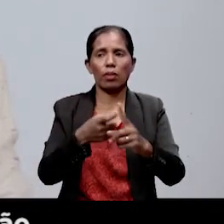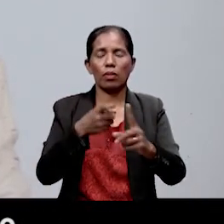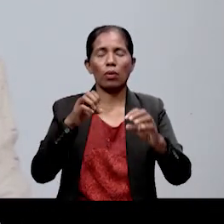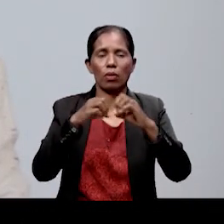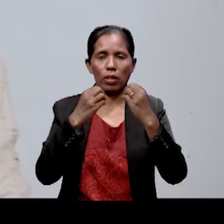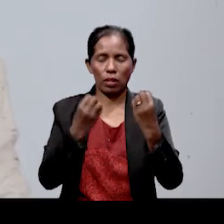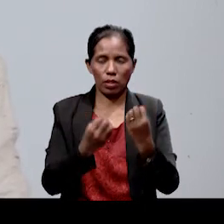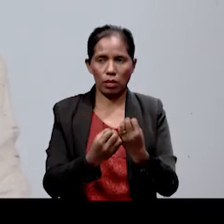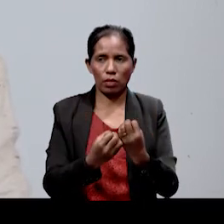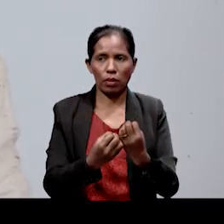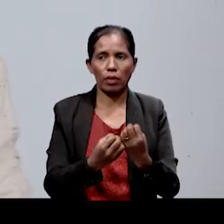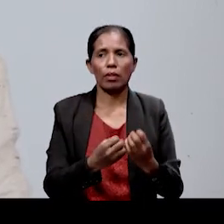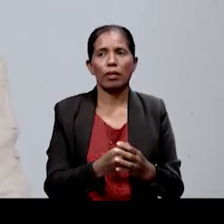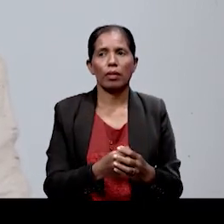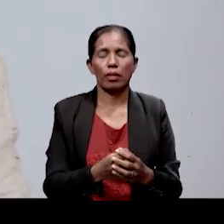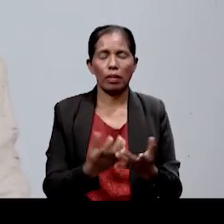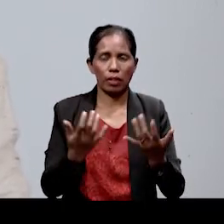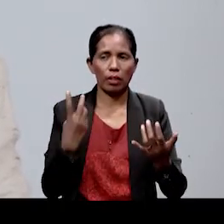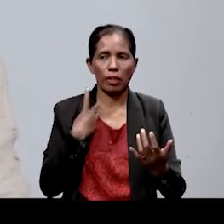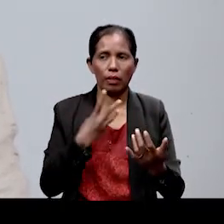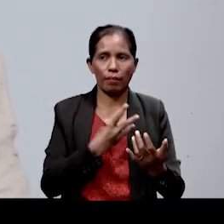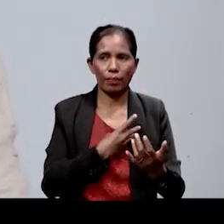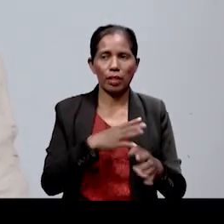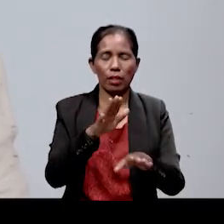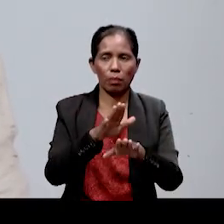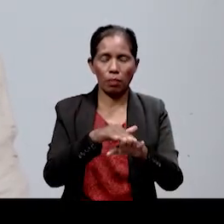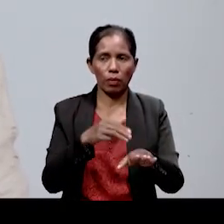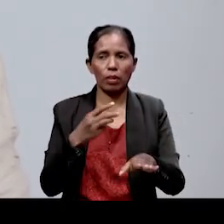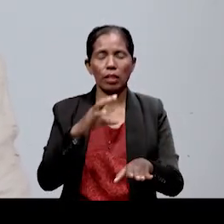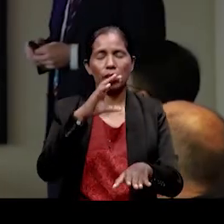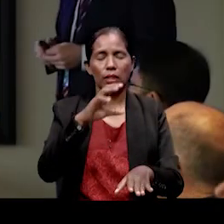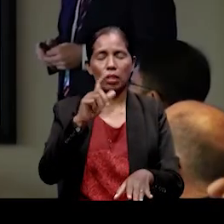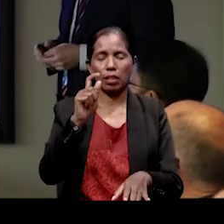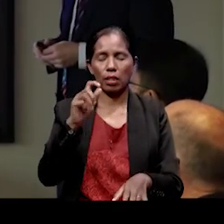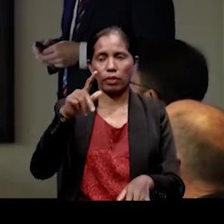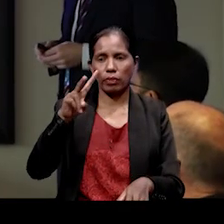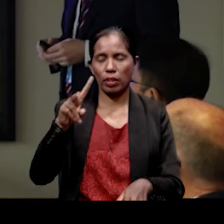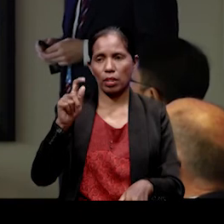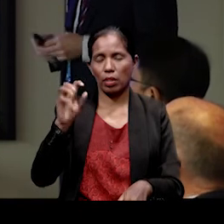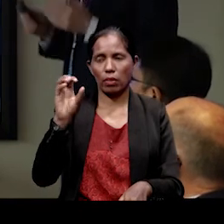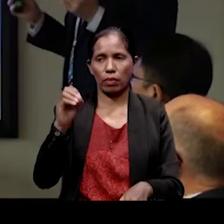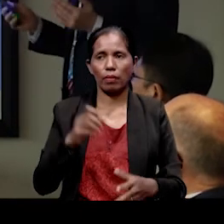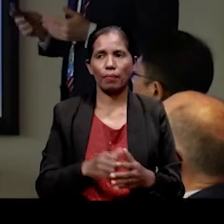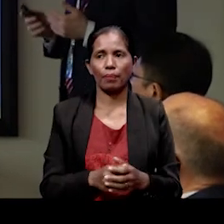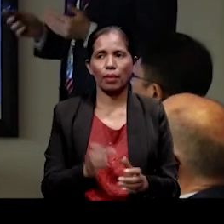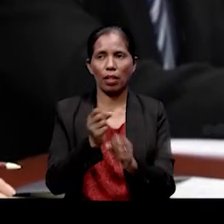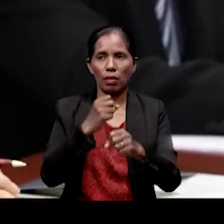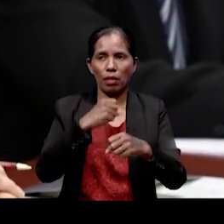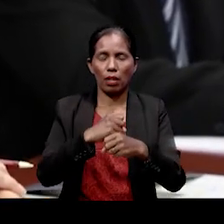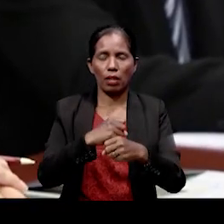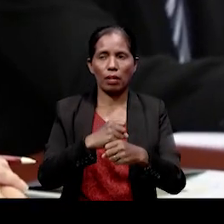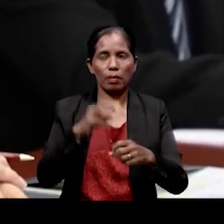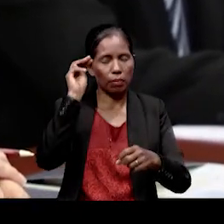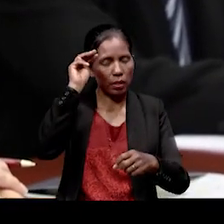organização, né? Organização de bem-vindo que está se repolo CTBTO. Ato concretiza apoio sirané,